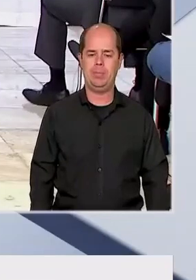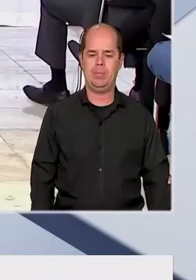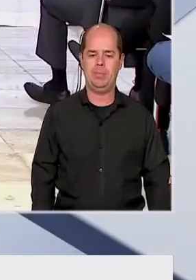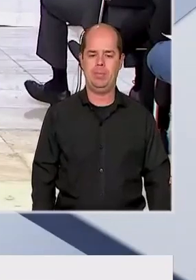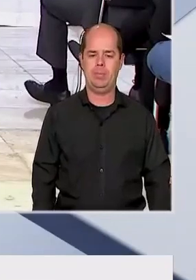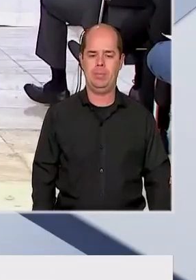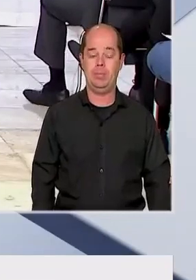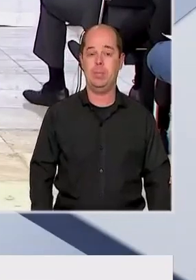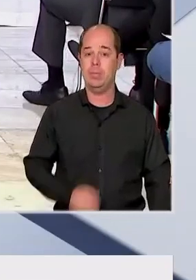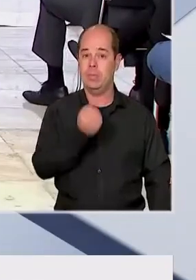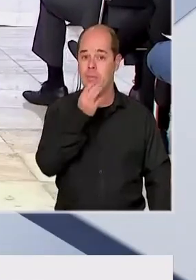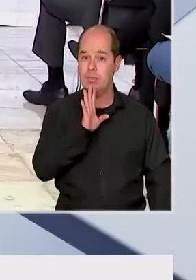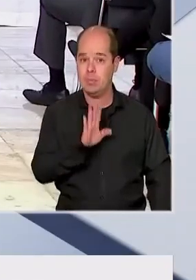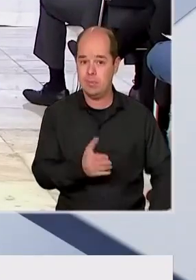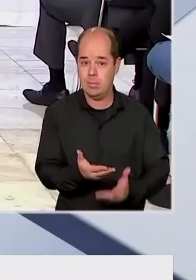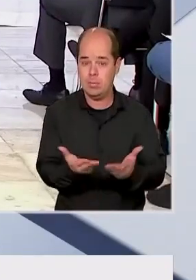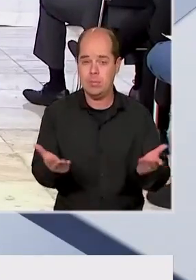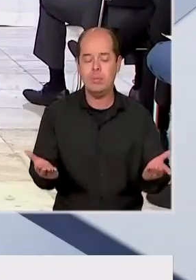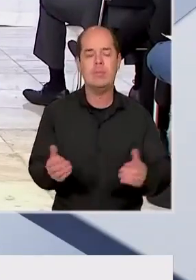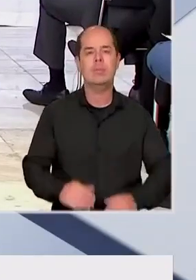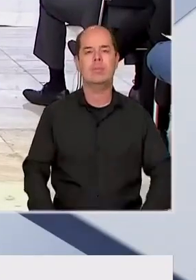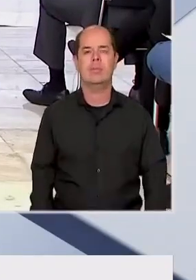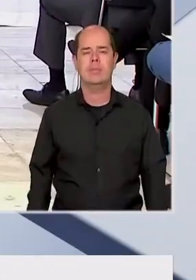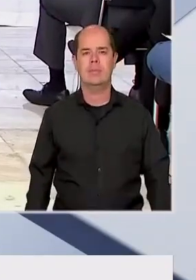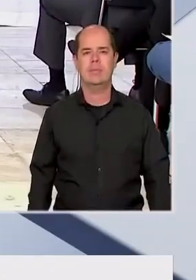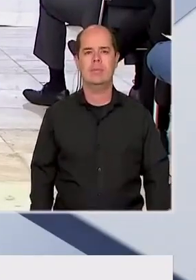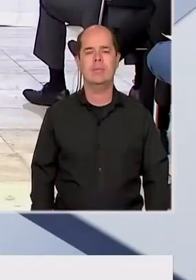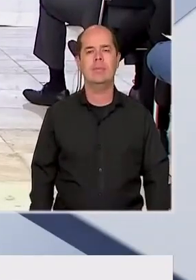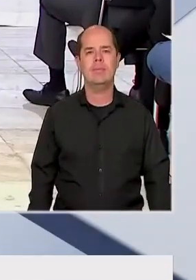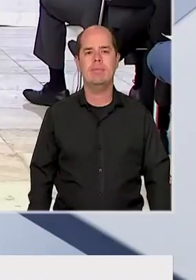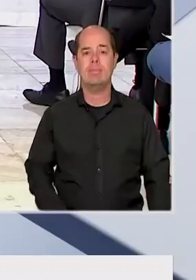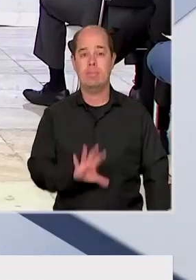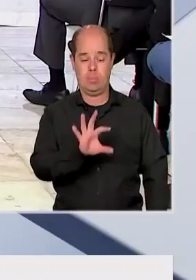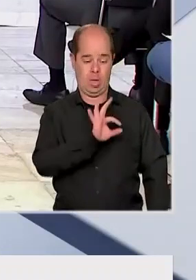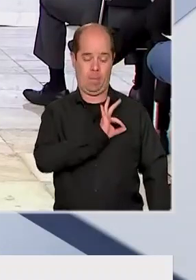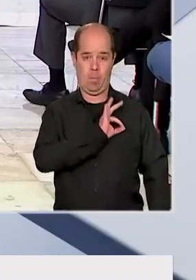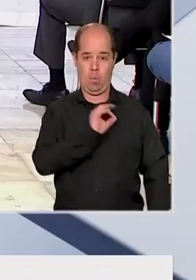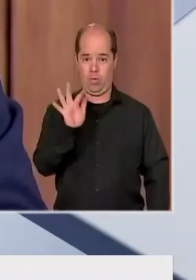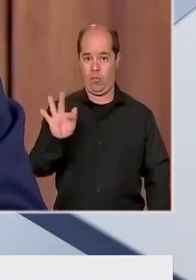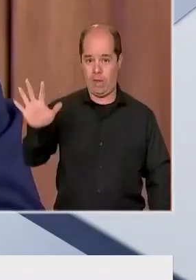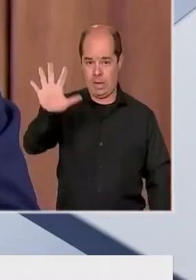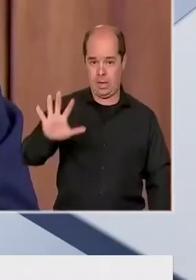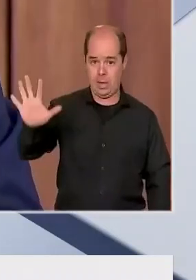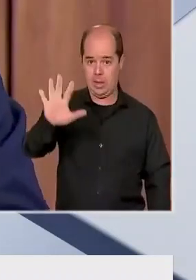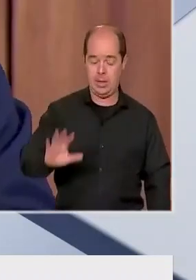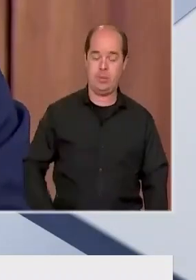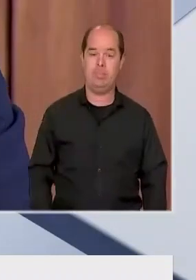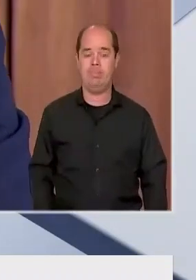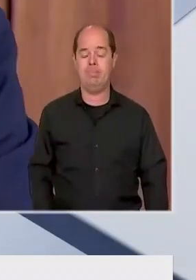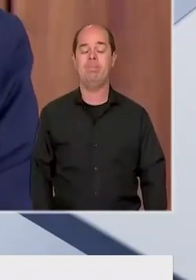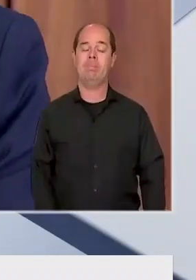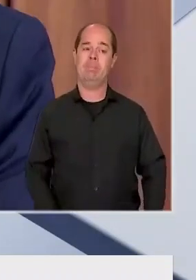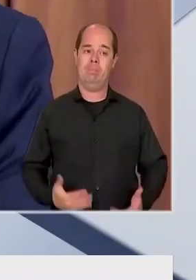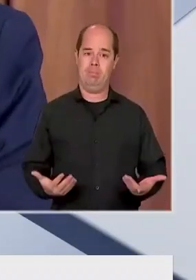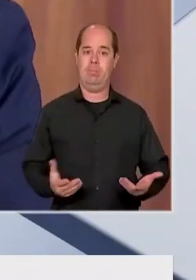você entende que isso possa funcionar da forma como o governo federal tá esperando Olha eu acho que é um avanço há um plano